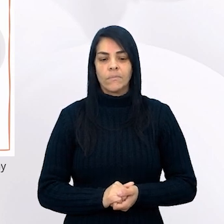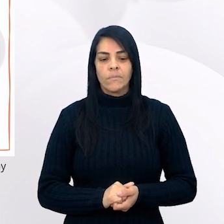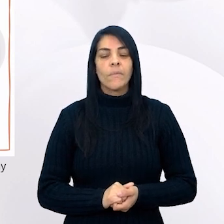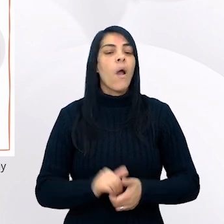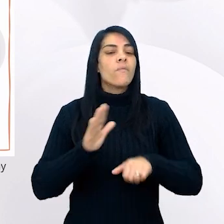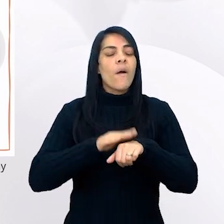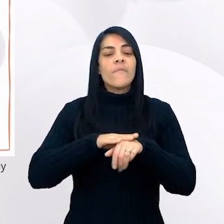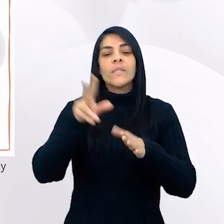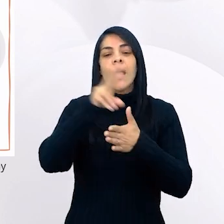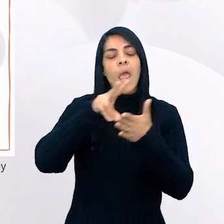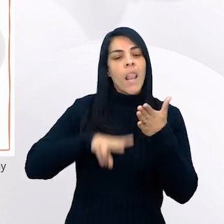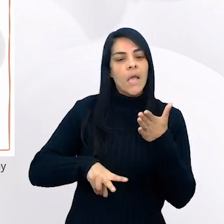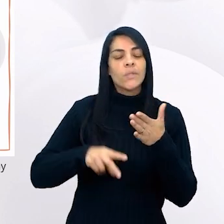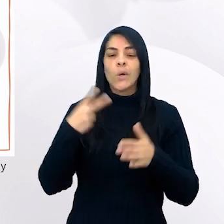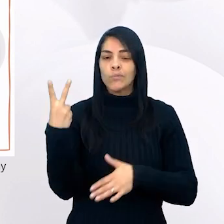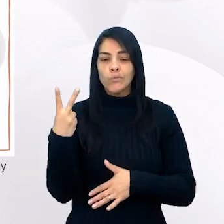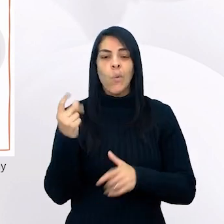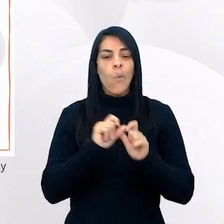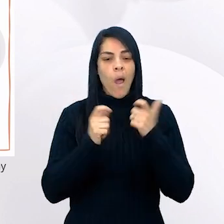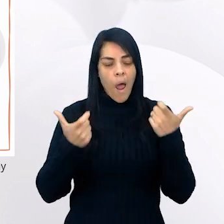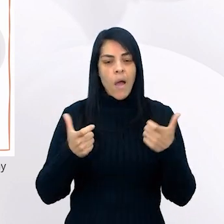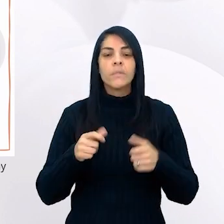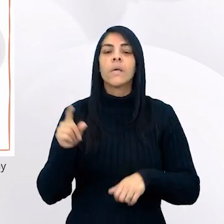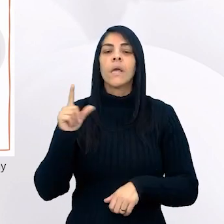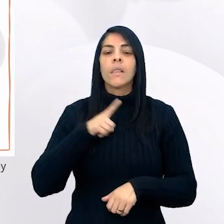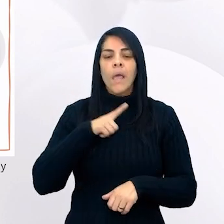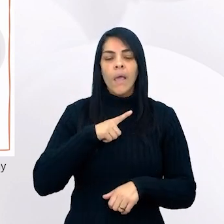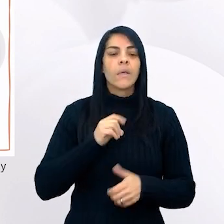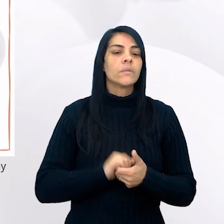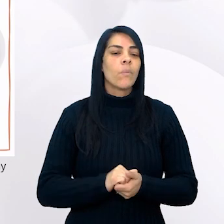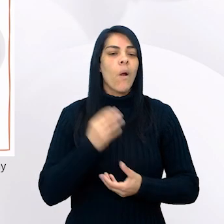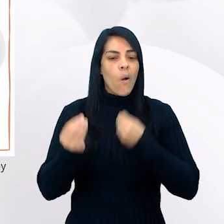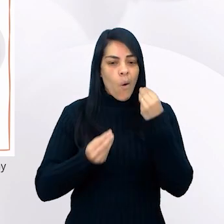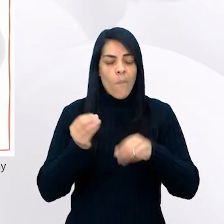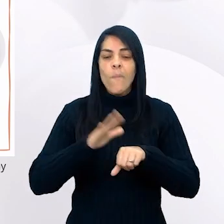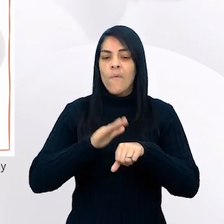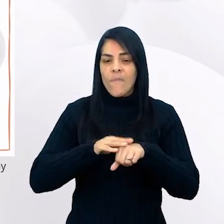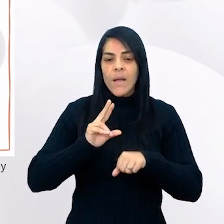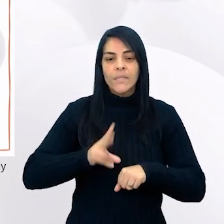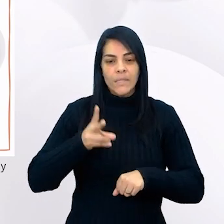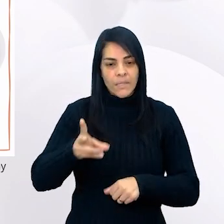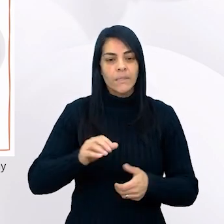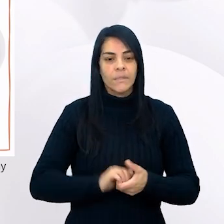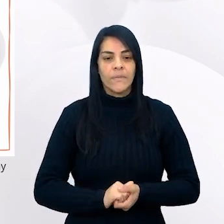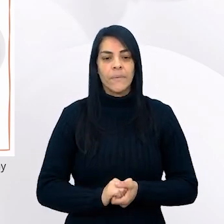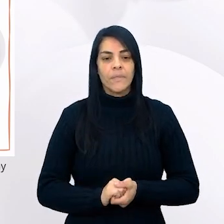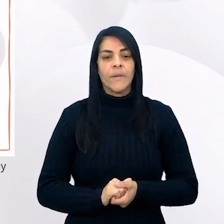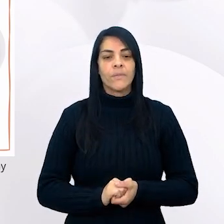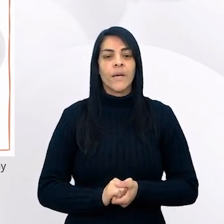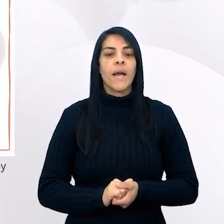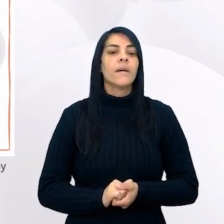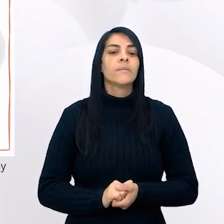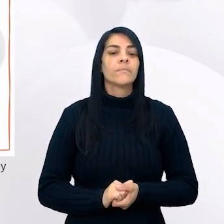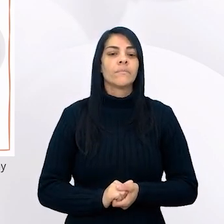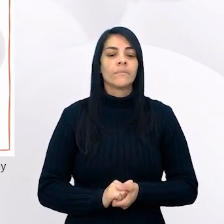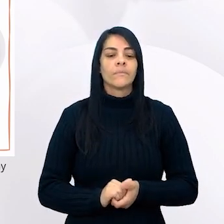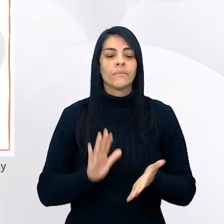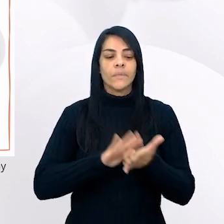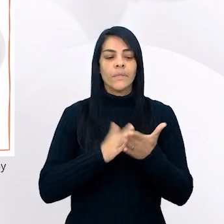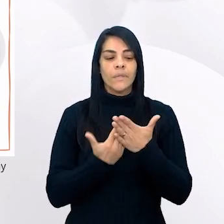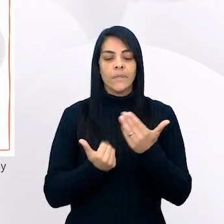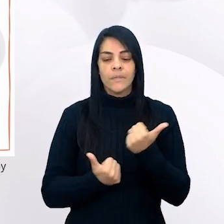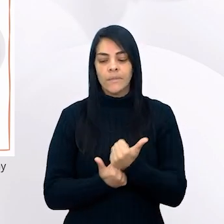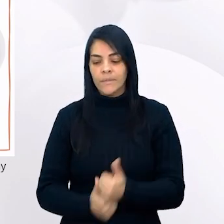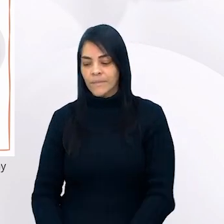Vou fazer a leitura aqui. Então, 2 grandezas são inversamente proporcionais, como variam sempre aí na razão inversa, né? Quando uma